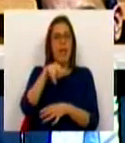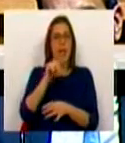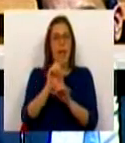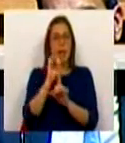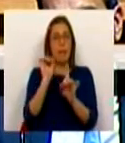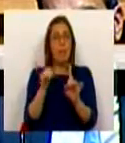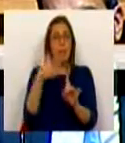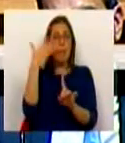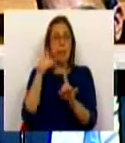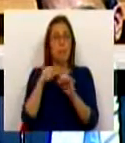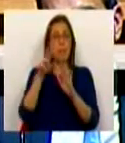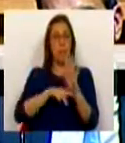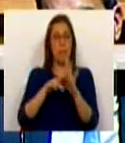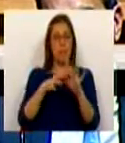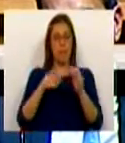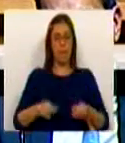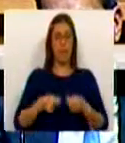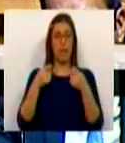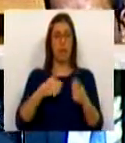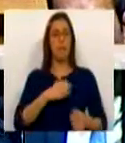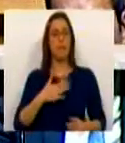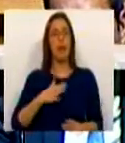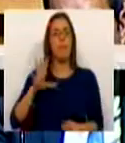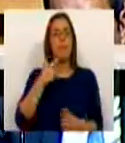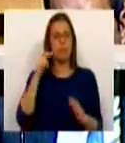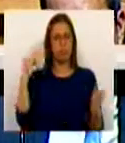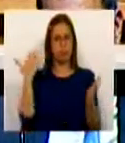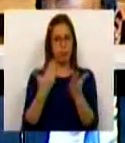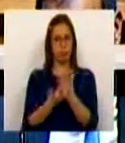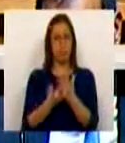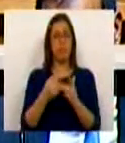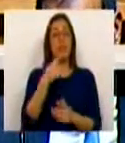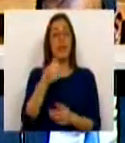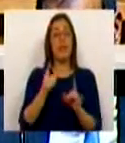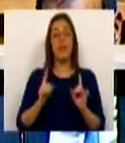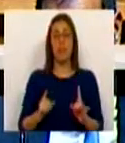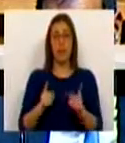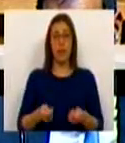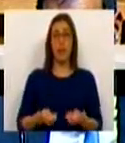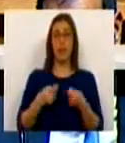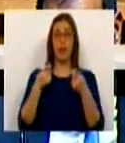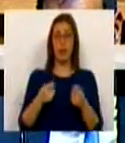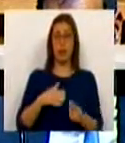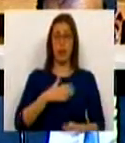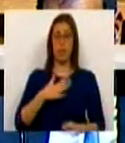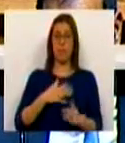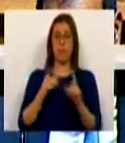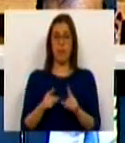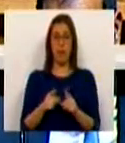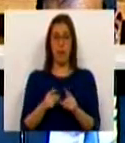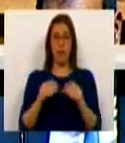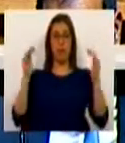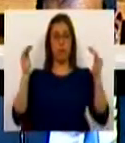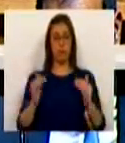o principal relatório sobre investimento empresarial do país há vários anos, o que dizem é que o investimento empresarial